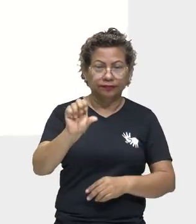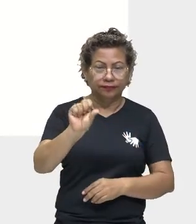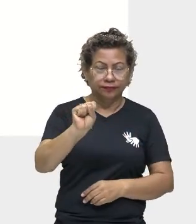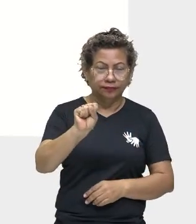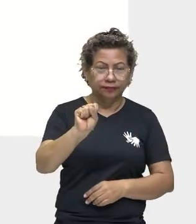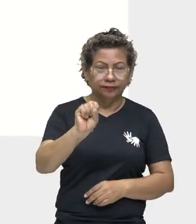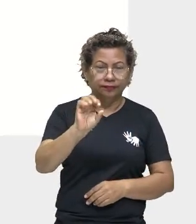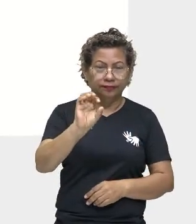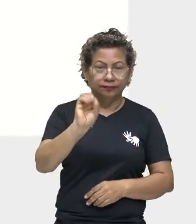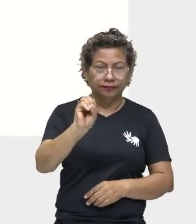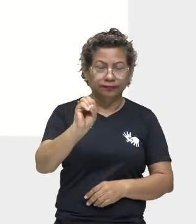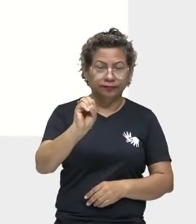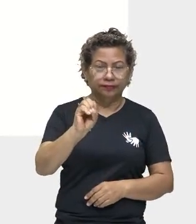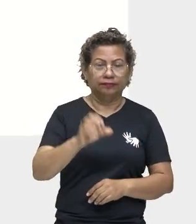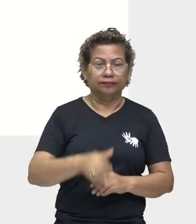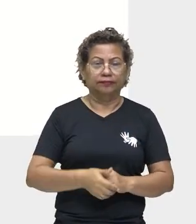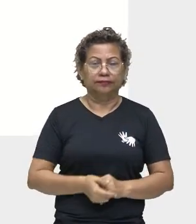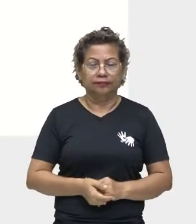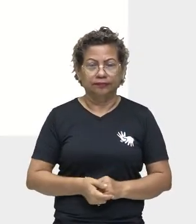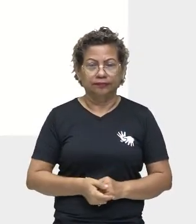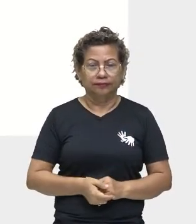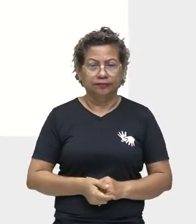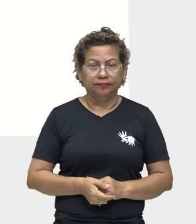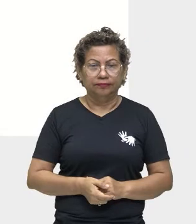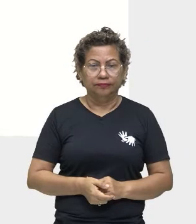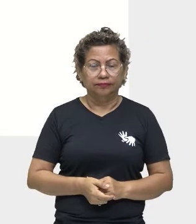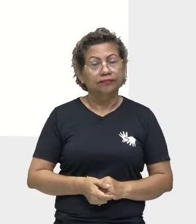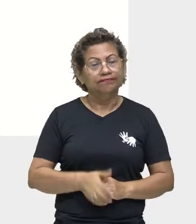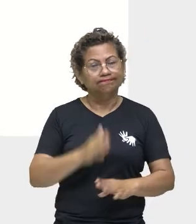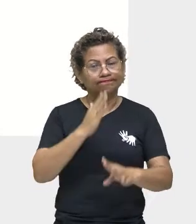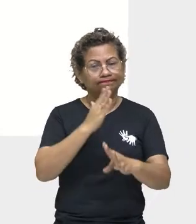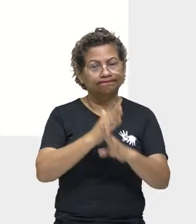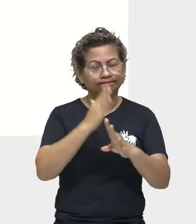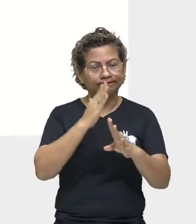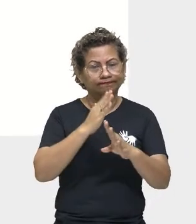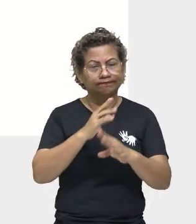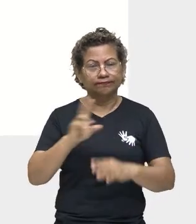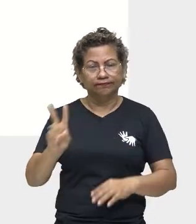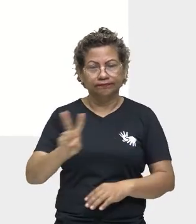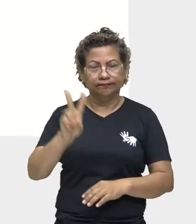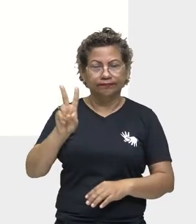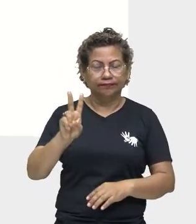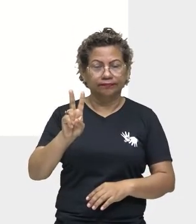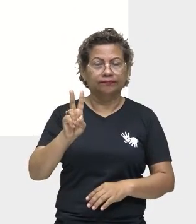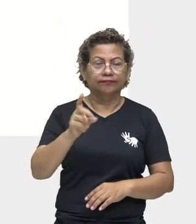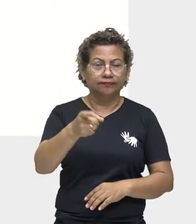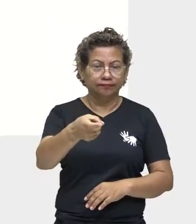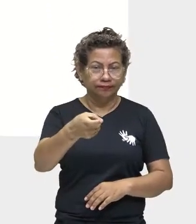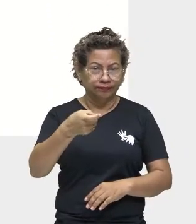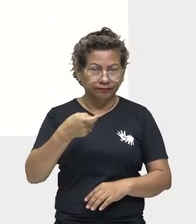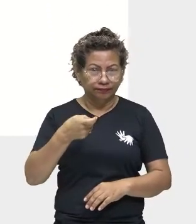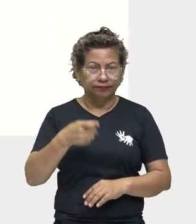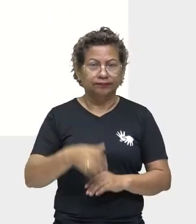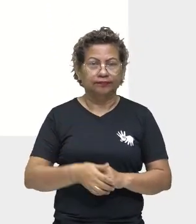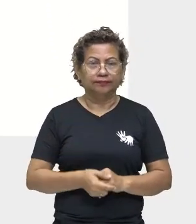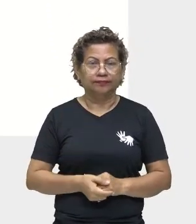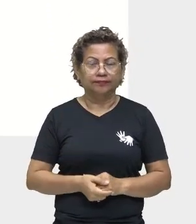80. Muito bem, assim determinamos o valor de x.